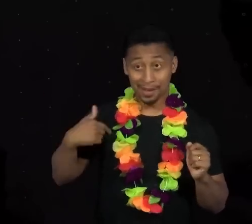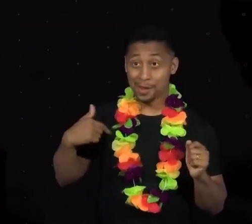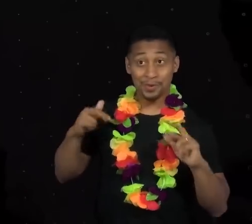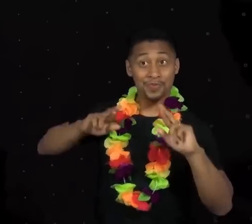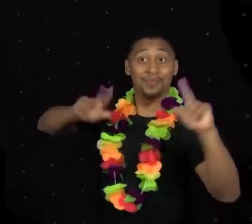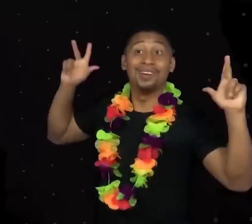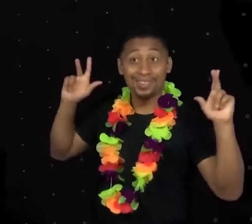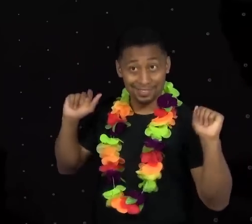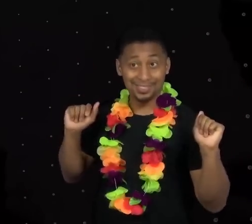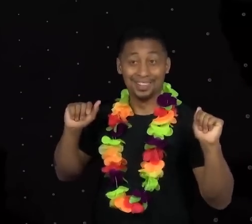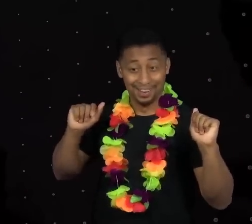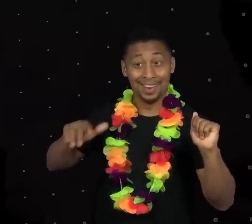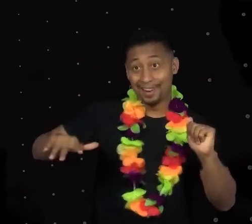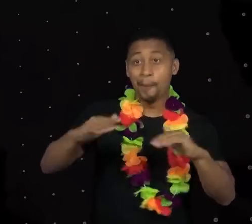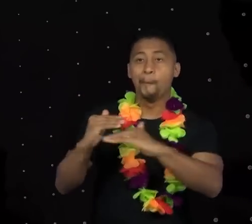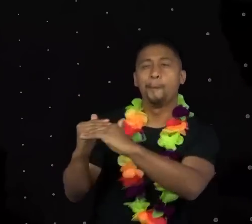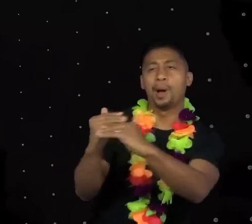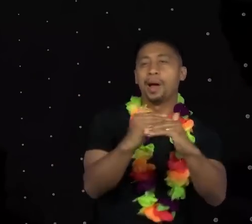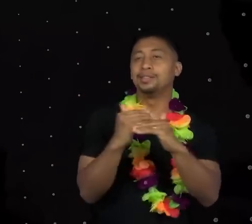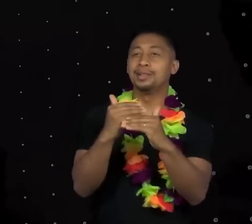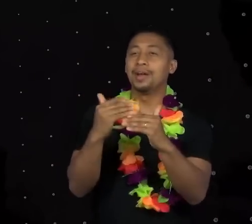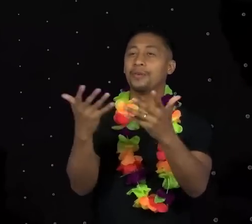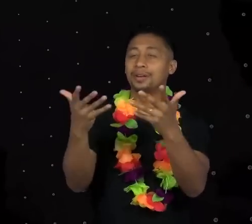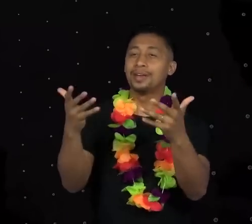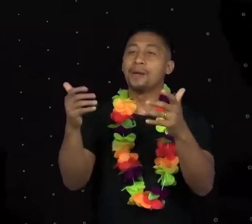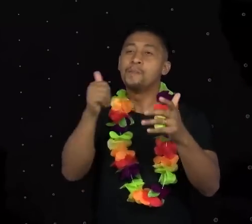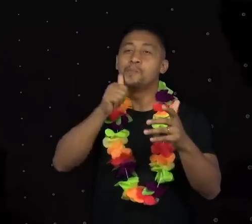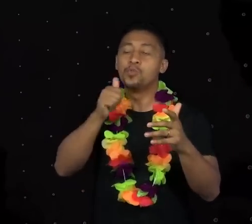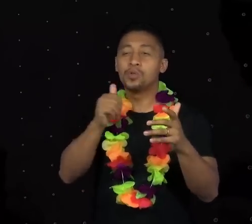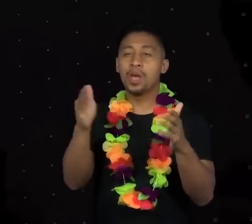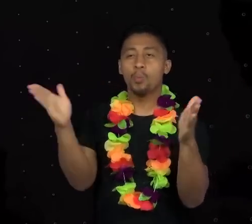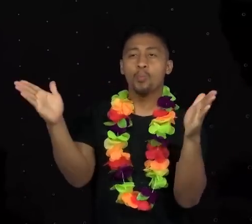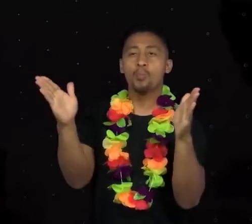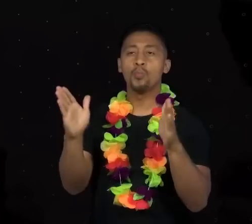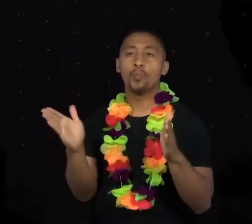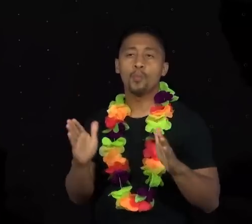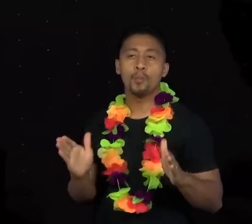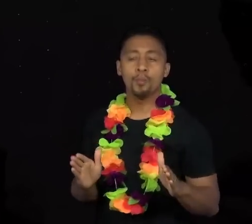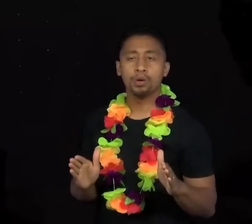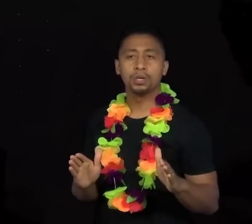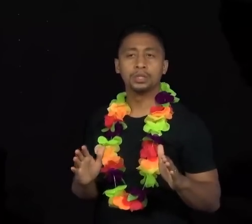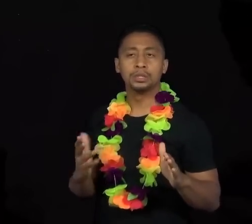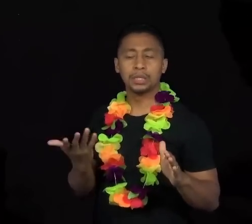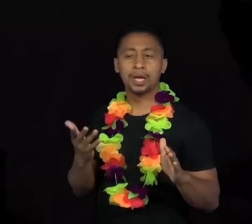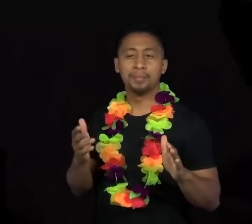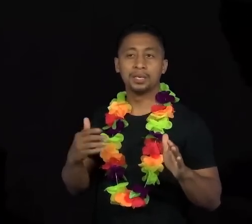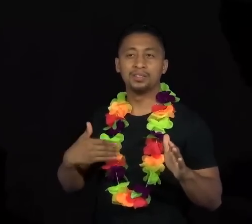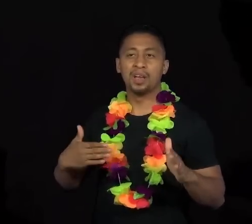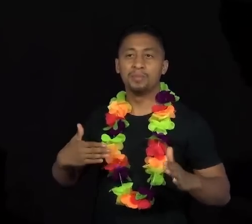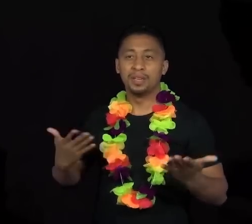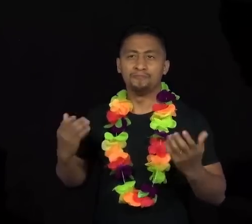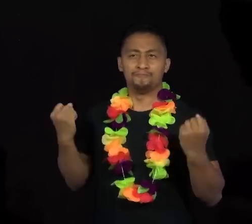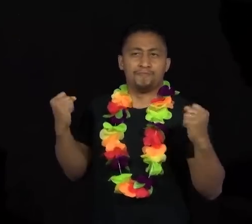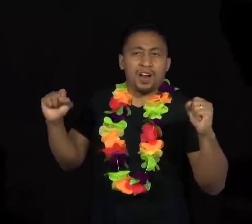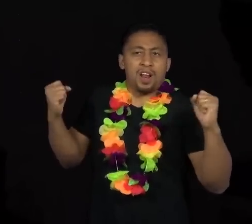padrão do que as pessoas esperam. As pessoas esperam uma mulher magra, curvilínea, sarada no carnaval e eu sou